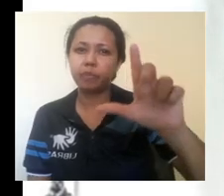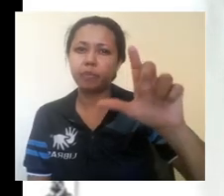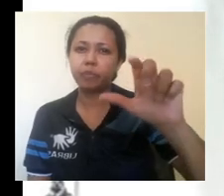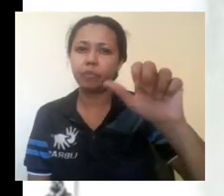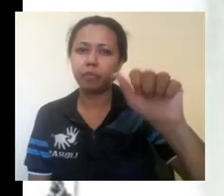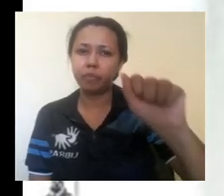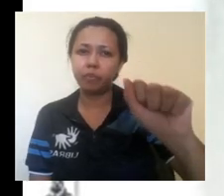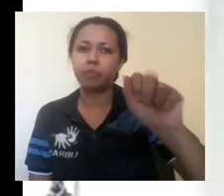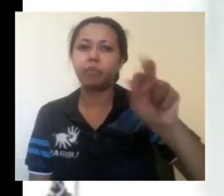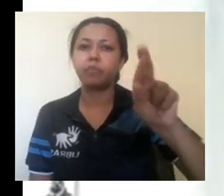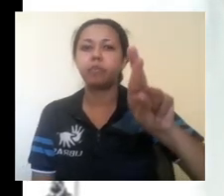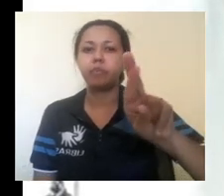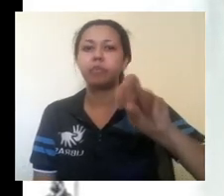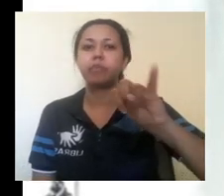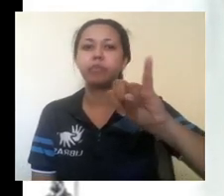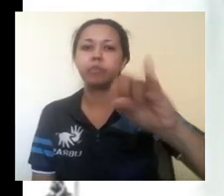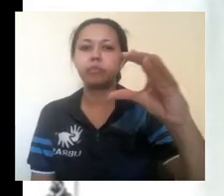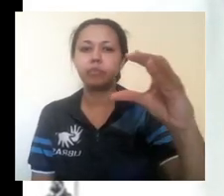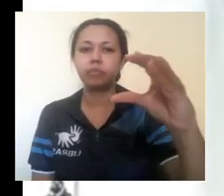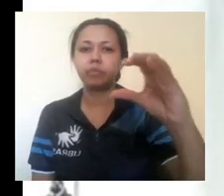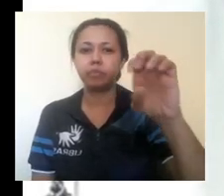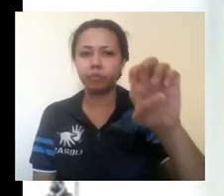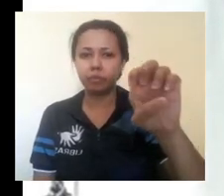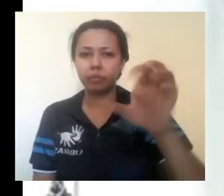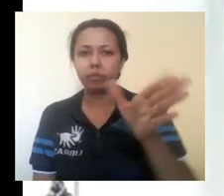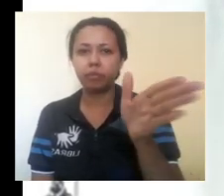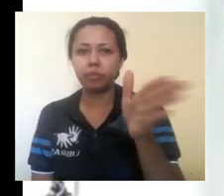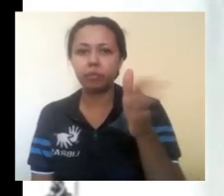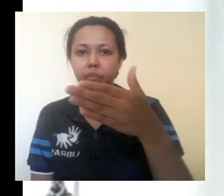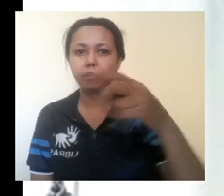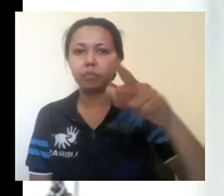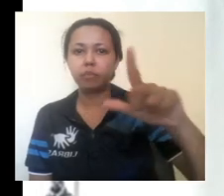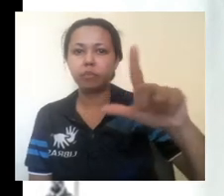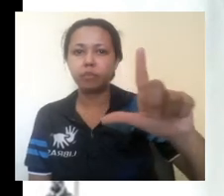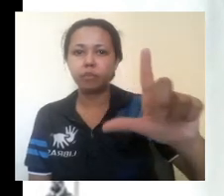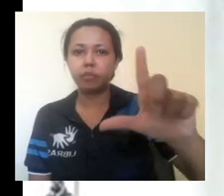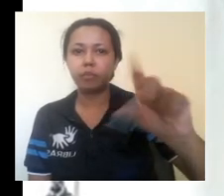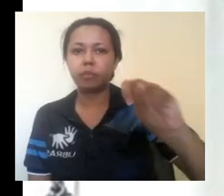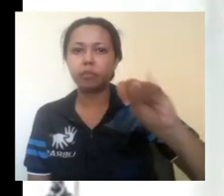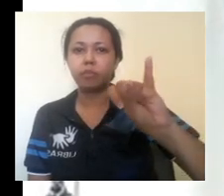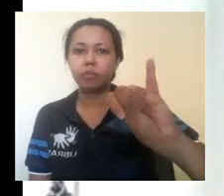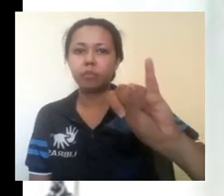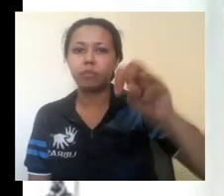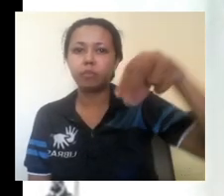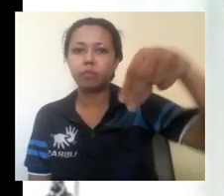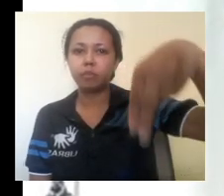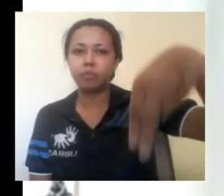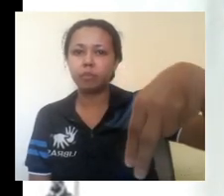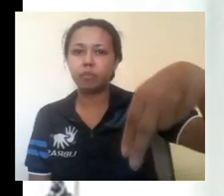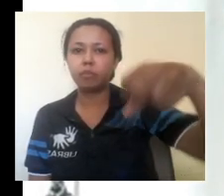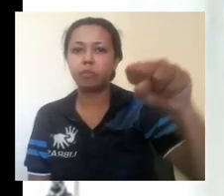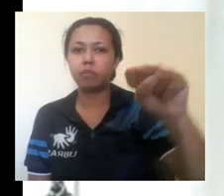à mente uma frase de Clarice Lispector que eu gosto muito e que essa frase ela